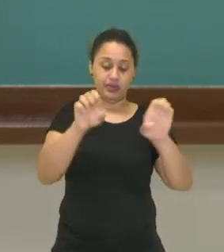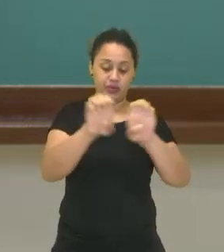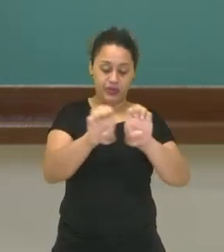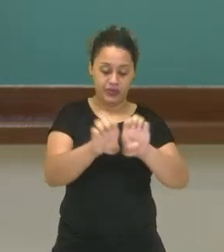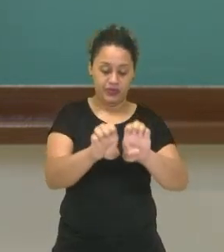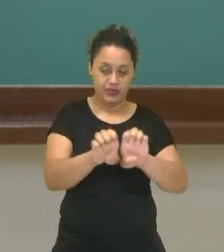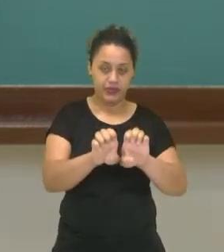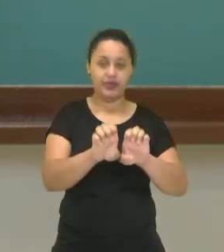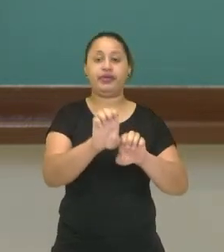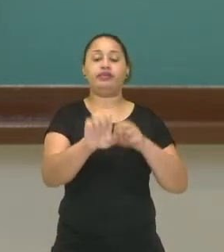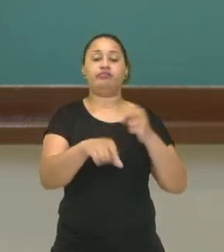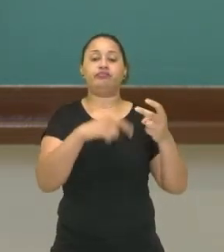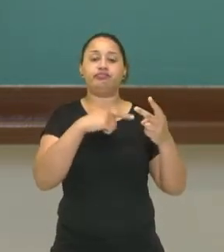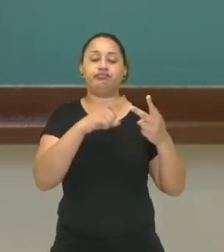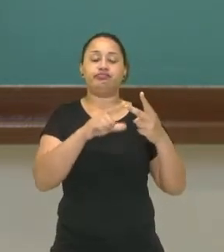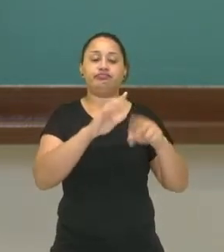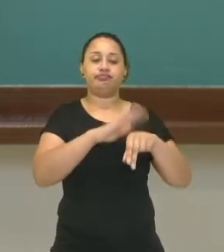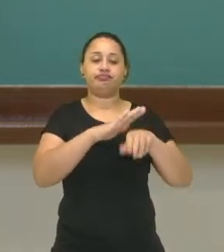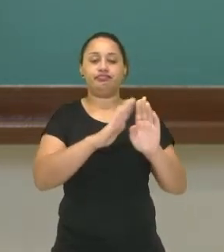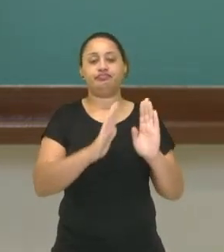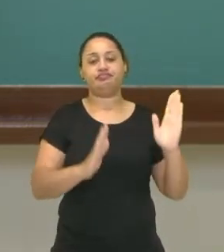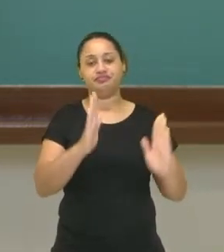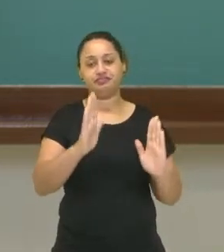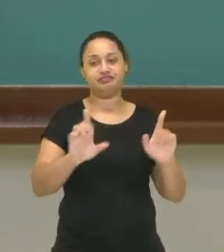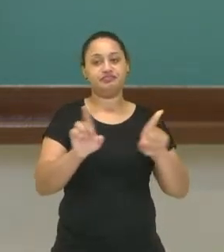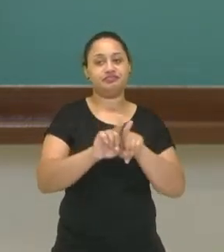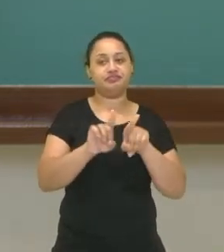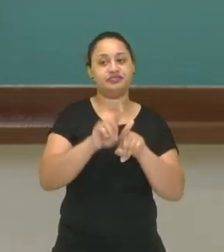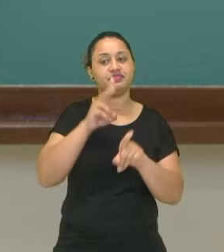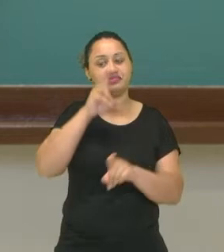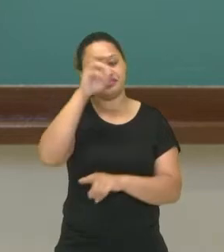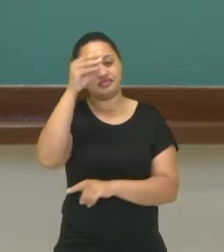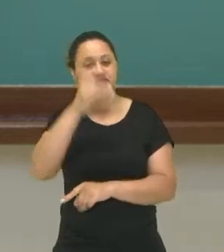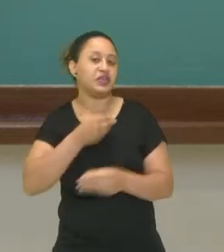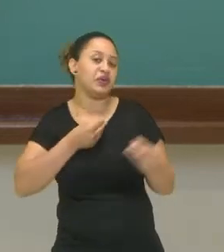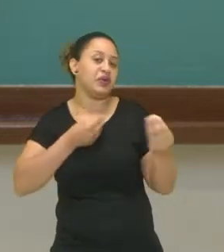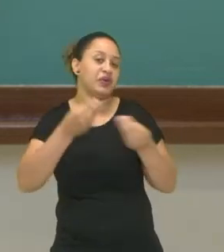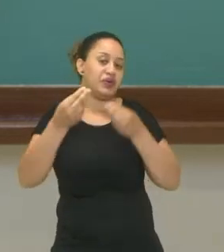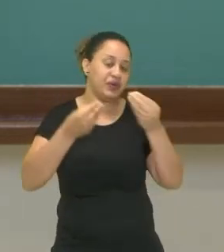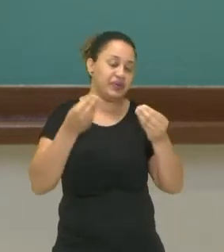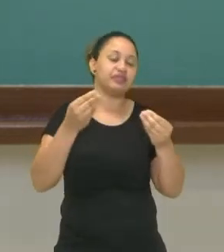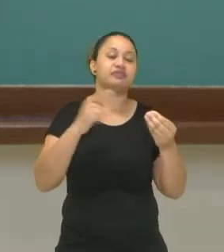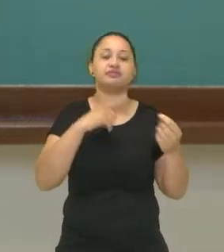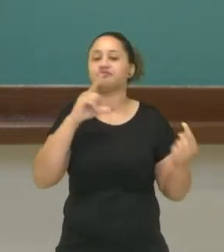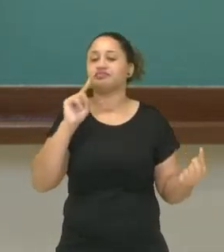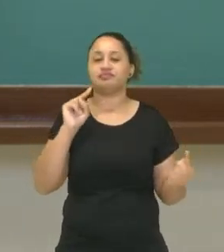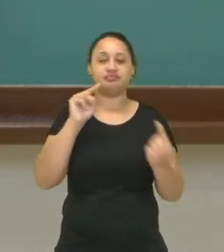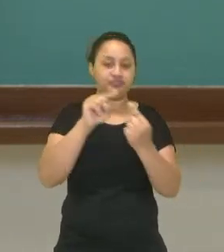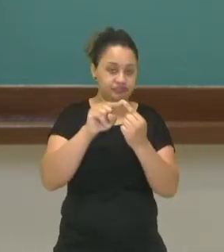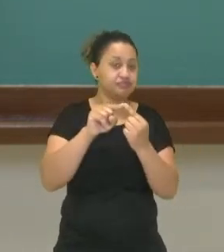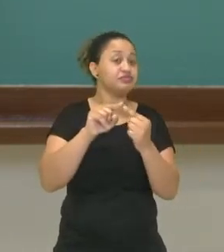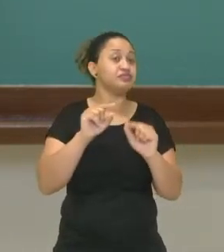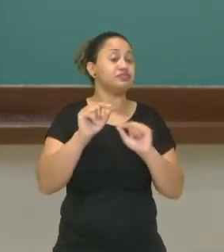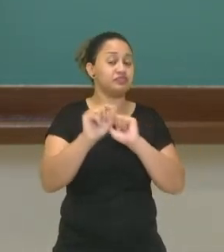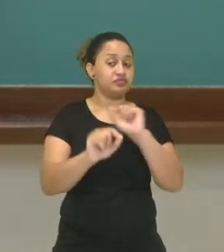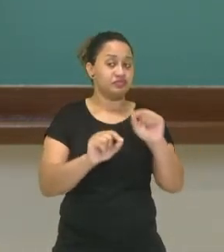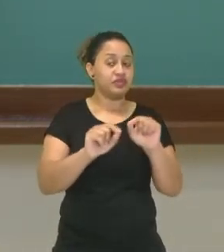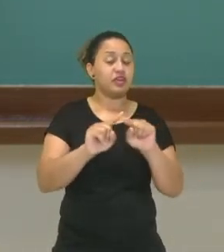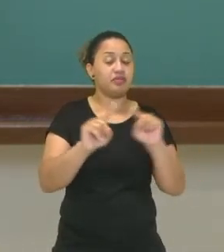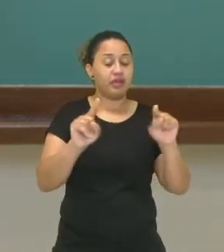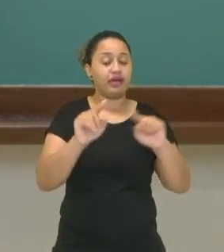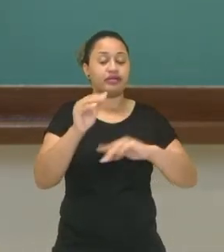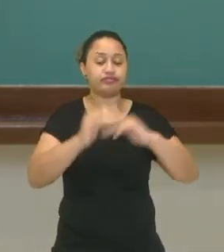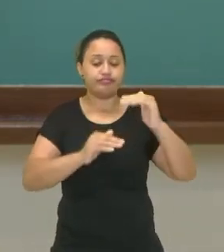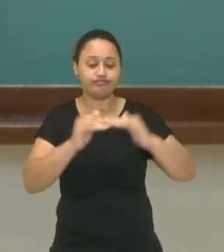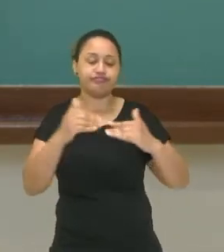estruturado, com tempo, com uma intensidade, com um objetivo. Já a